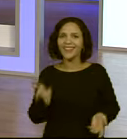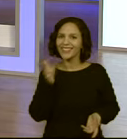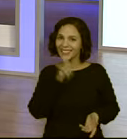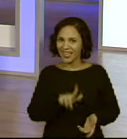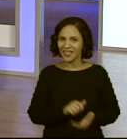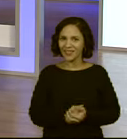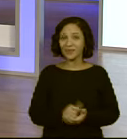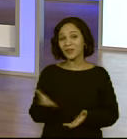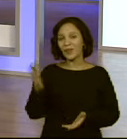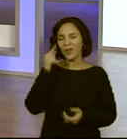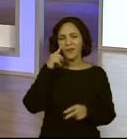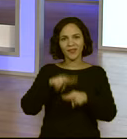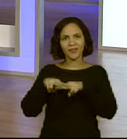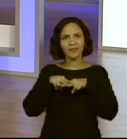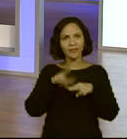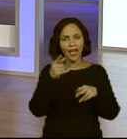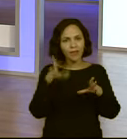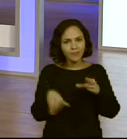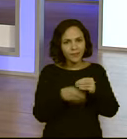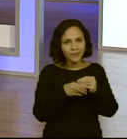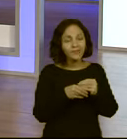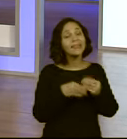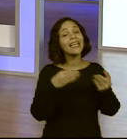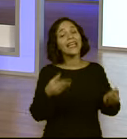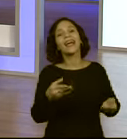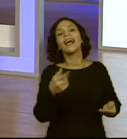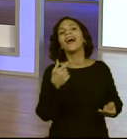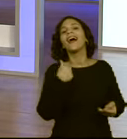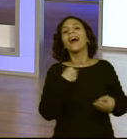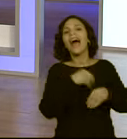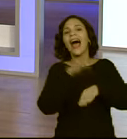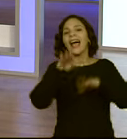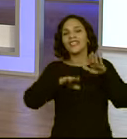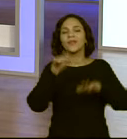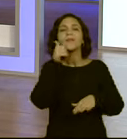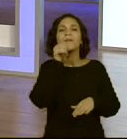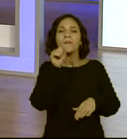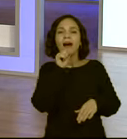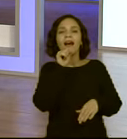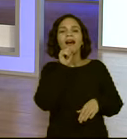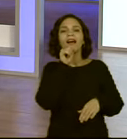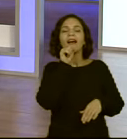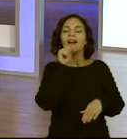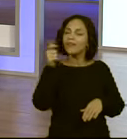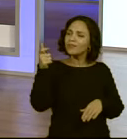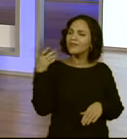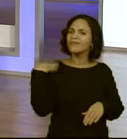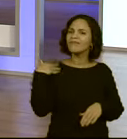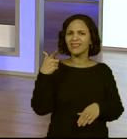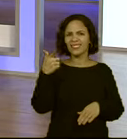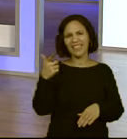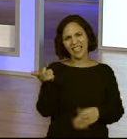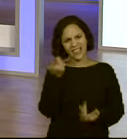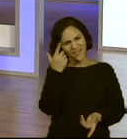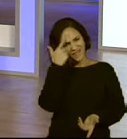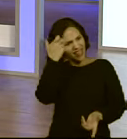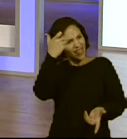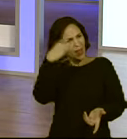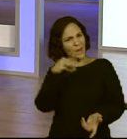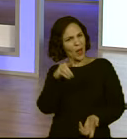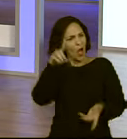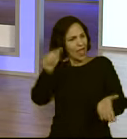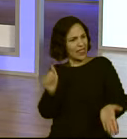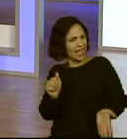ou vamos recapitular Diga para o que é aquela que e a mãe da gente fala é você tá inventando moda